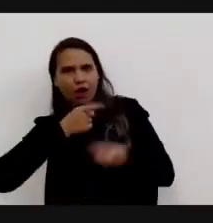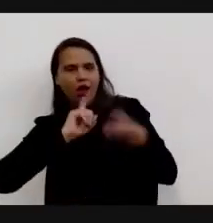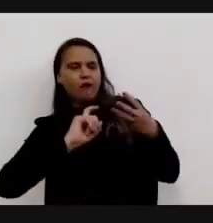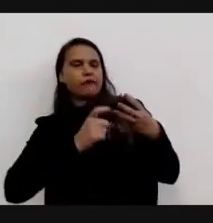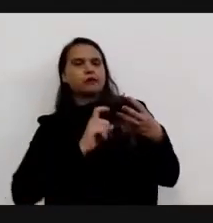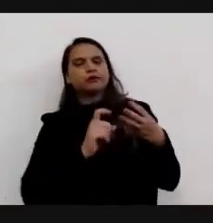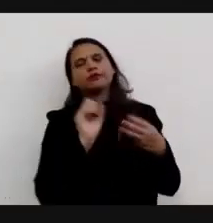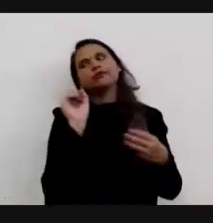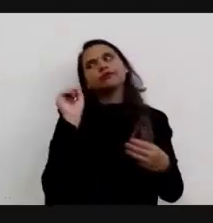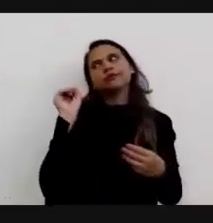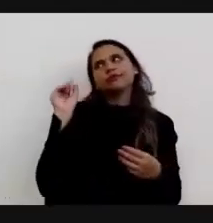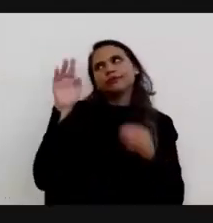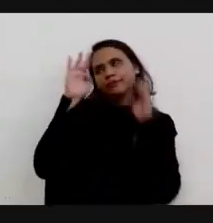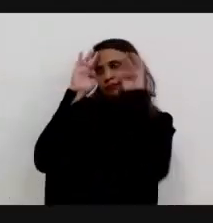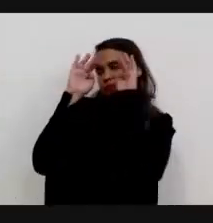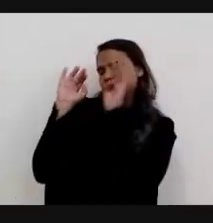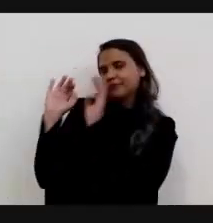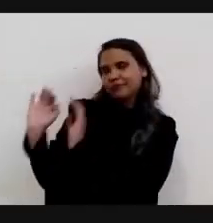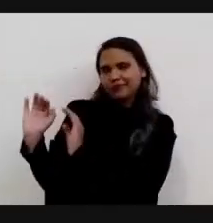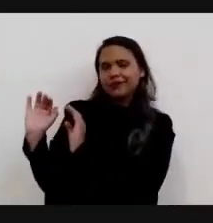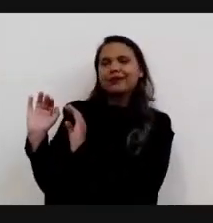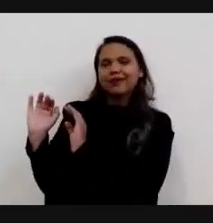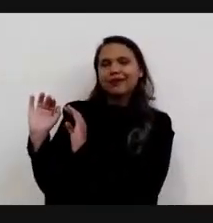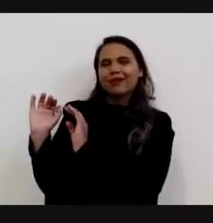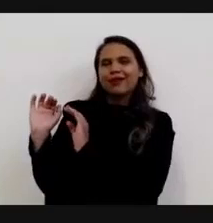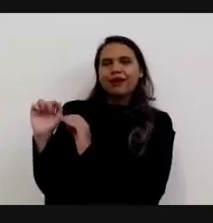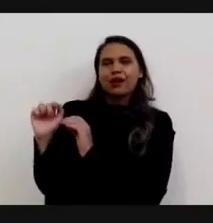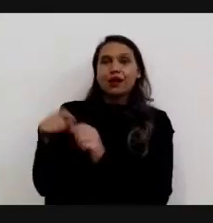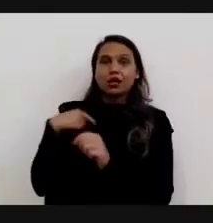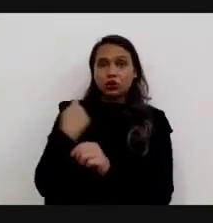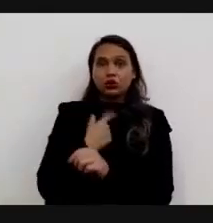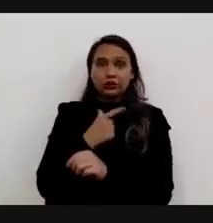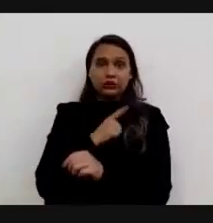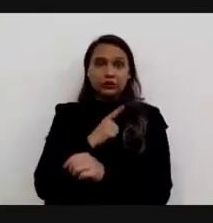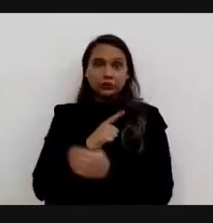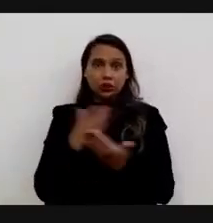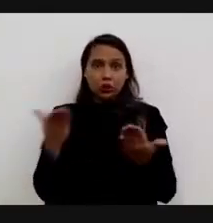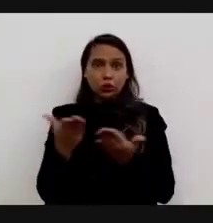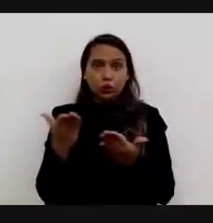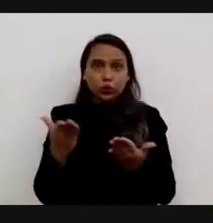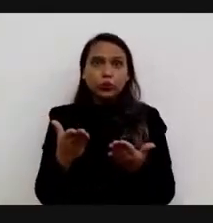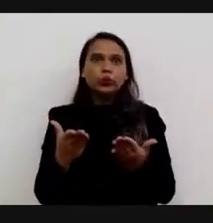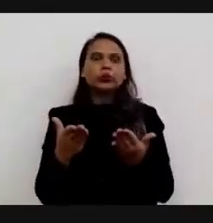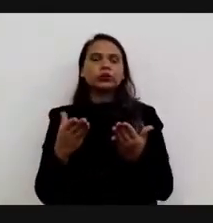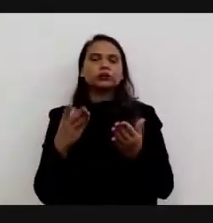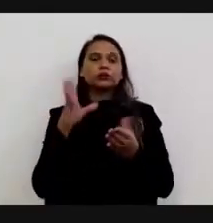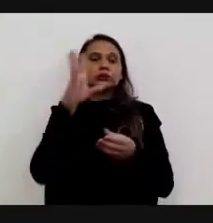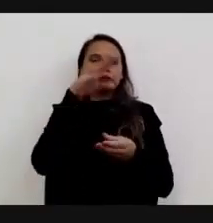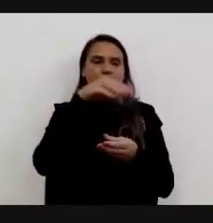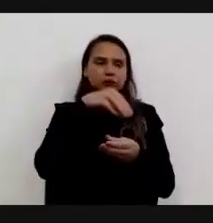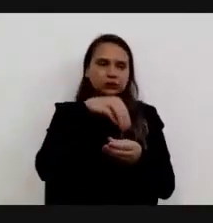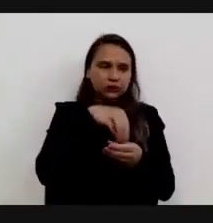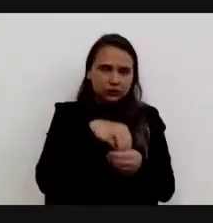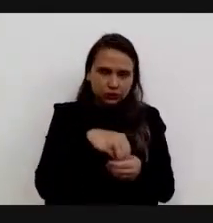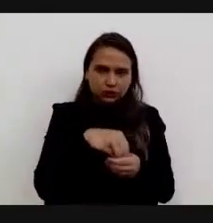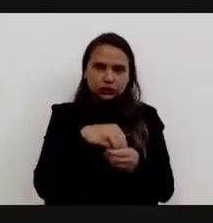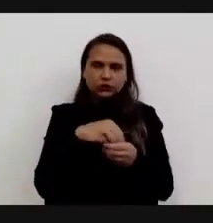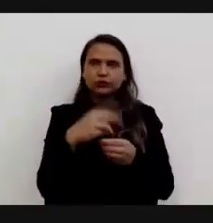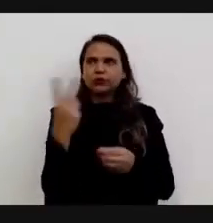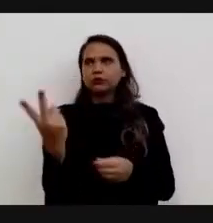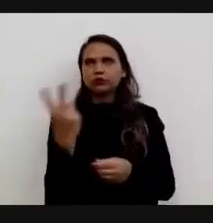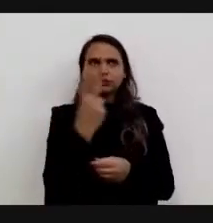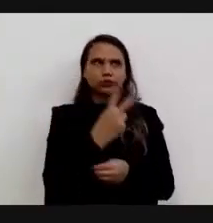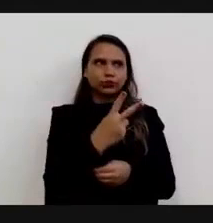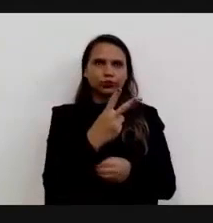gente propôs no nosso mestrado uma minuta para criar uma comissão de consulta prévia dentro do Congresso Nacional, para não ter que passar pelas duas casas,